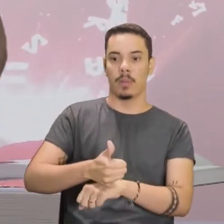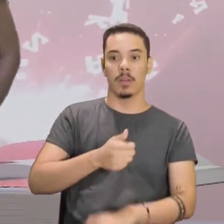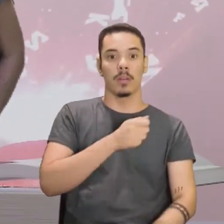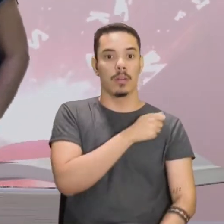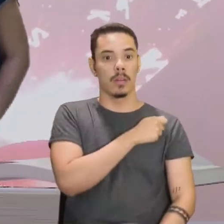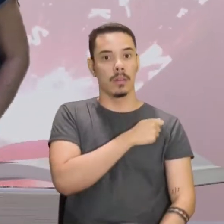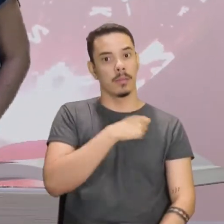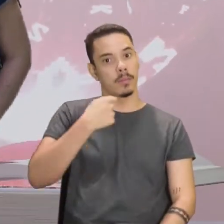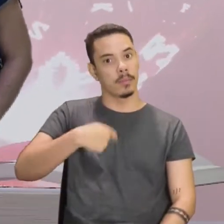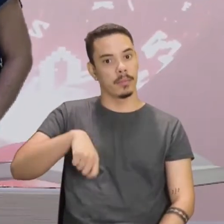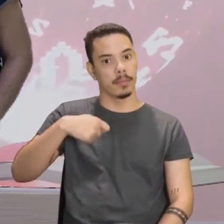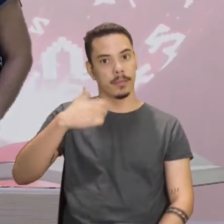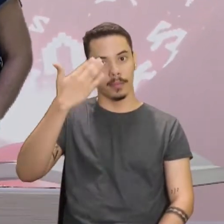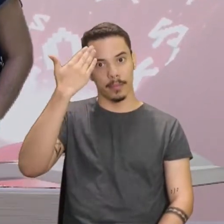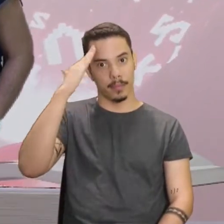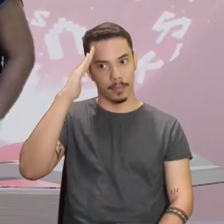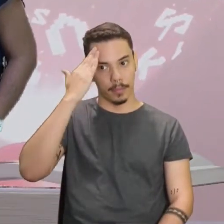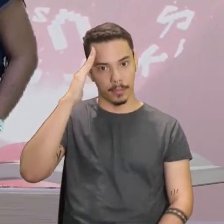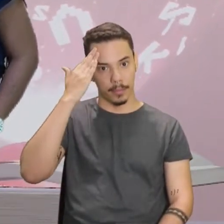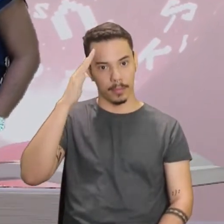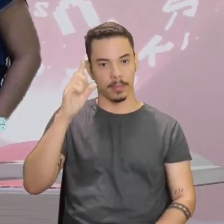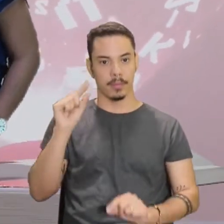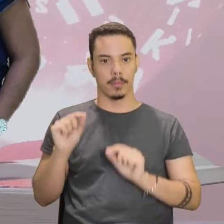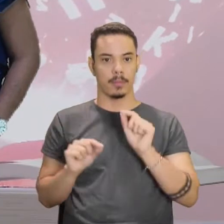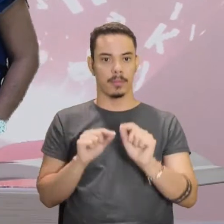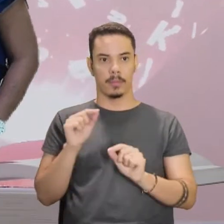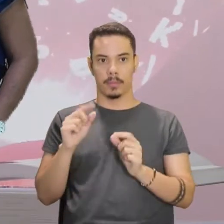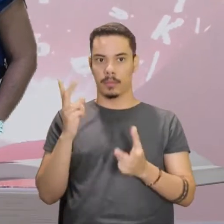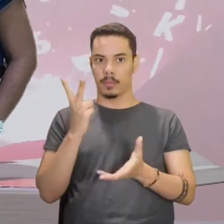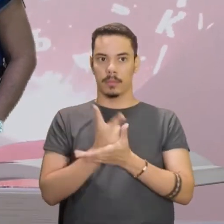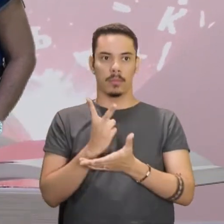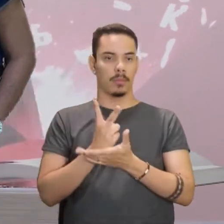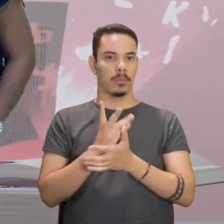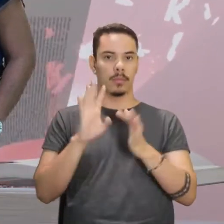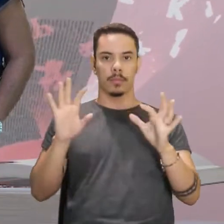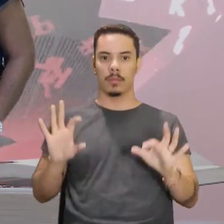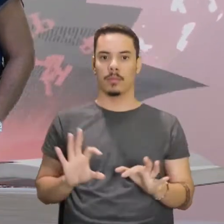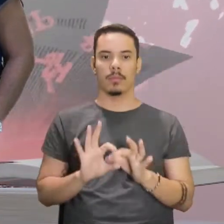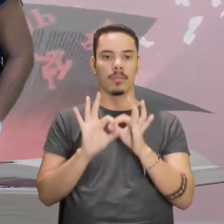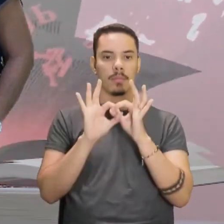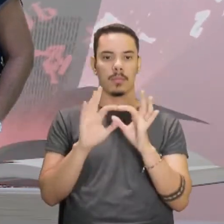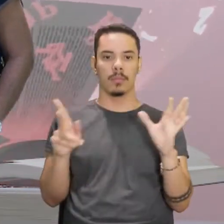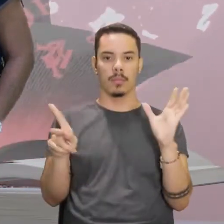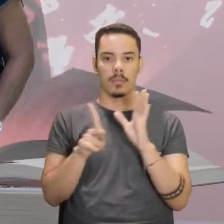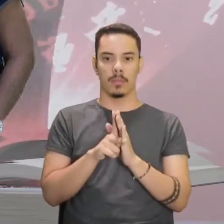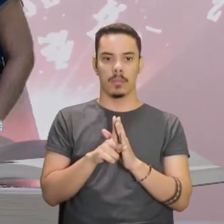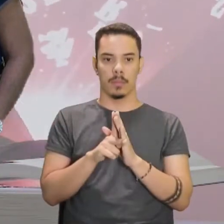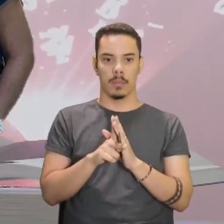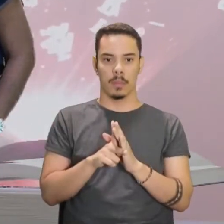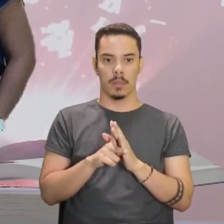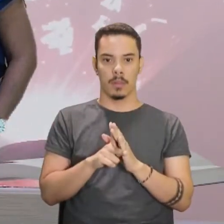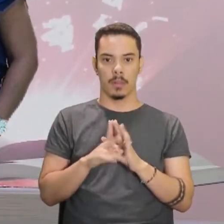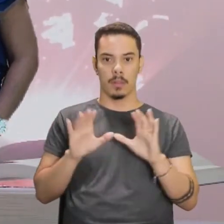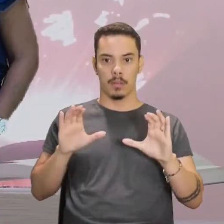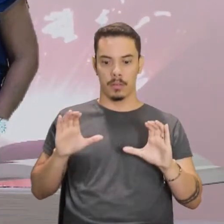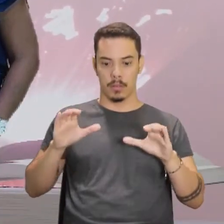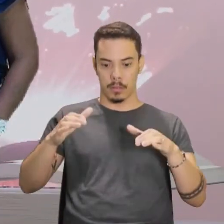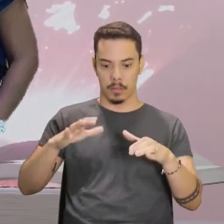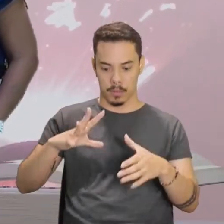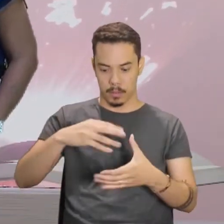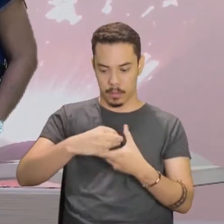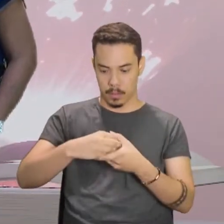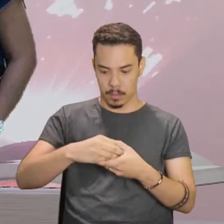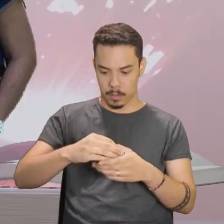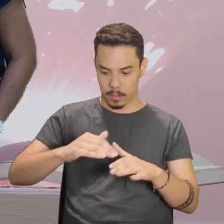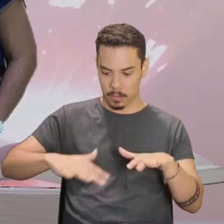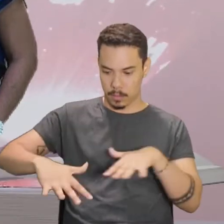que essa relação de poder está sempre ligado à questão civilizatória, entre aspas.